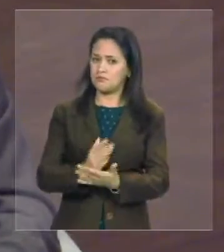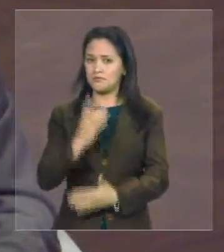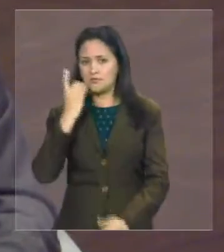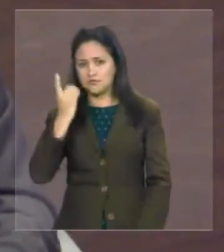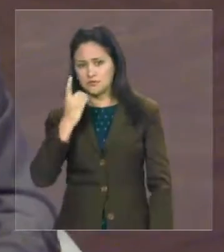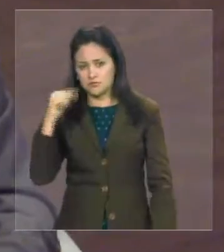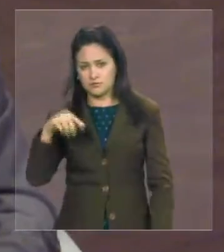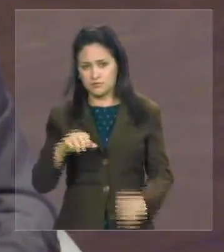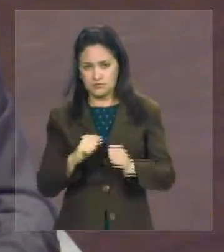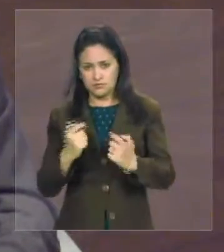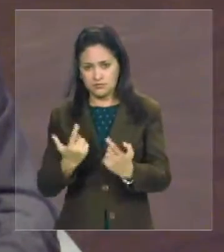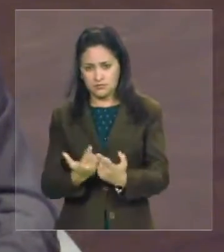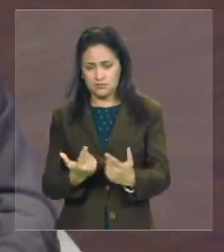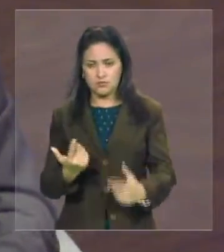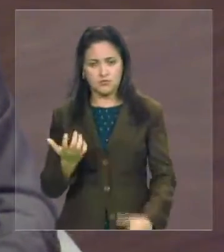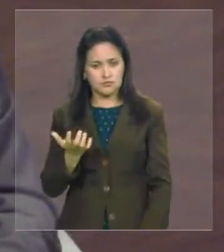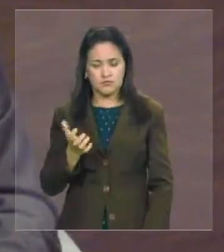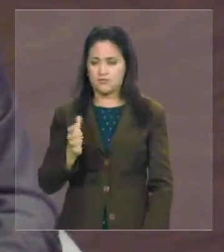desta casa